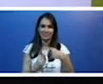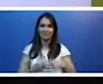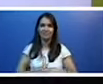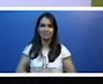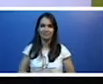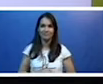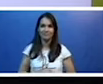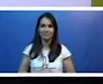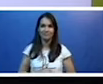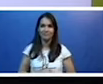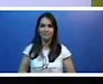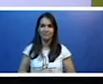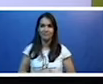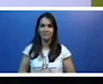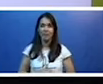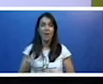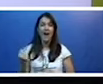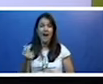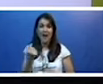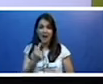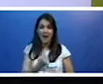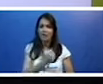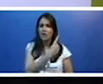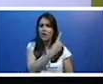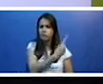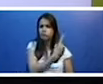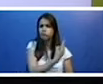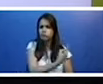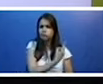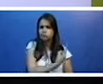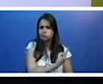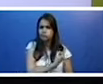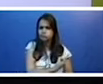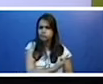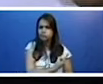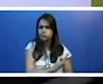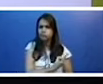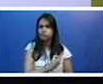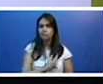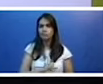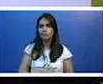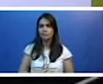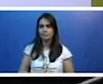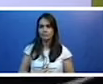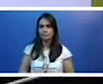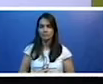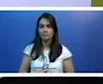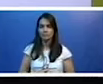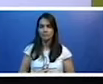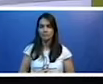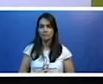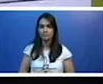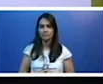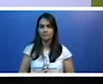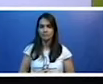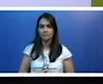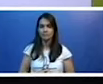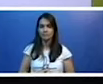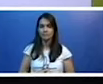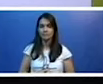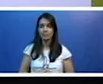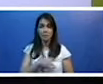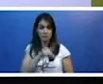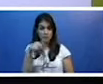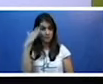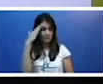Cada um dessa figura aqui equivale a... Aliás, vamos falar de uma maneira mais... Para vocês